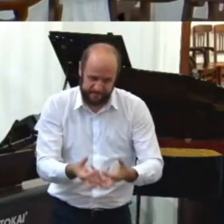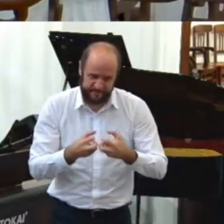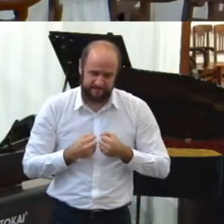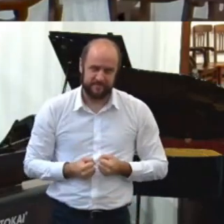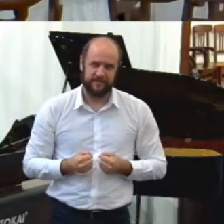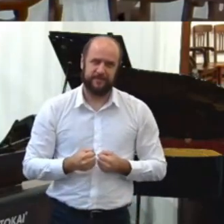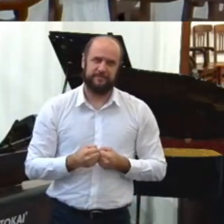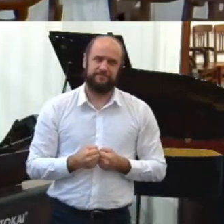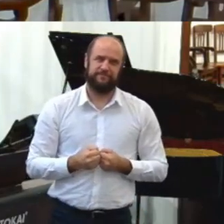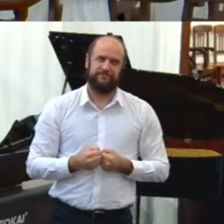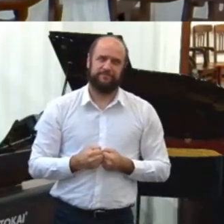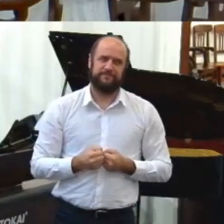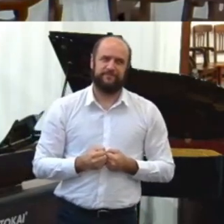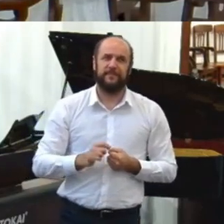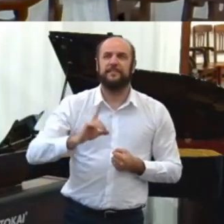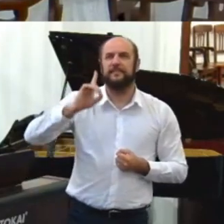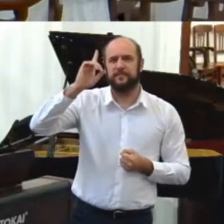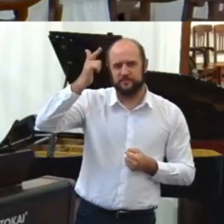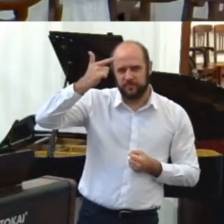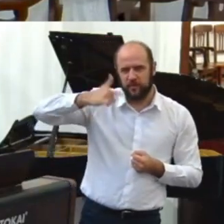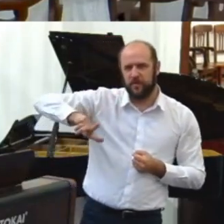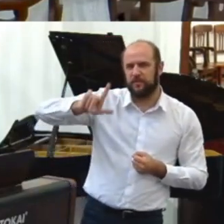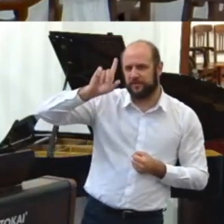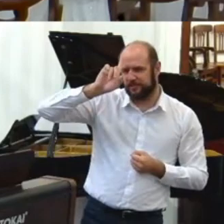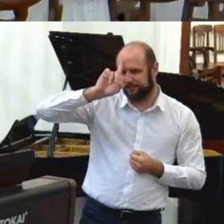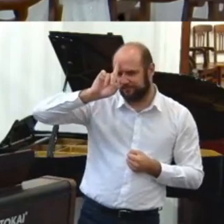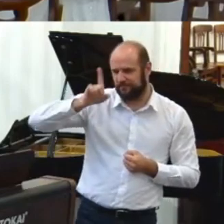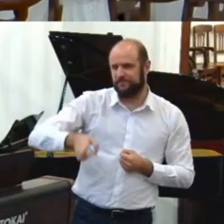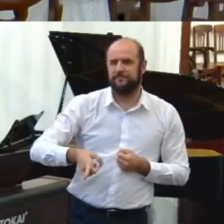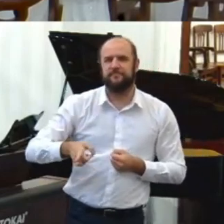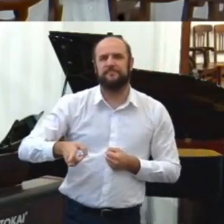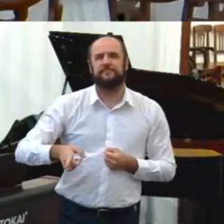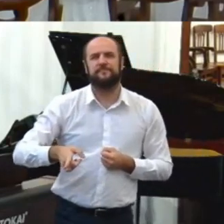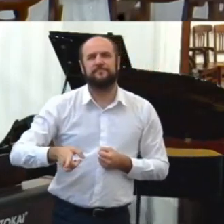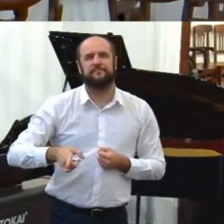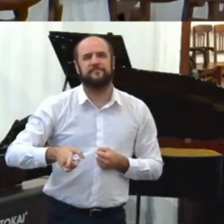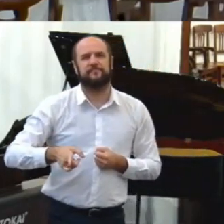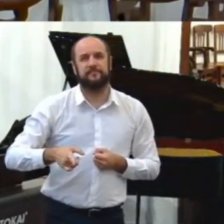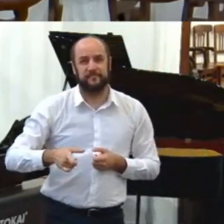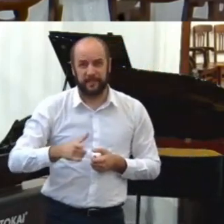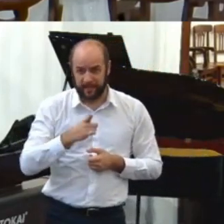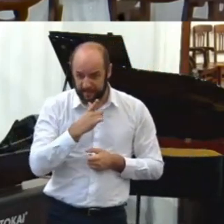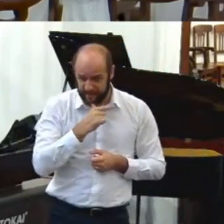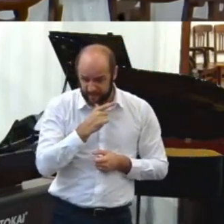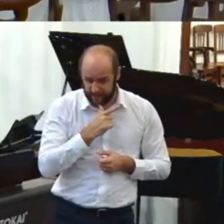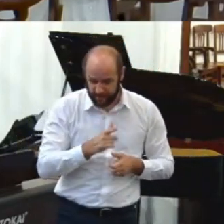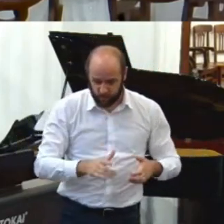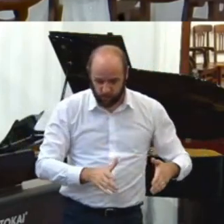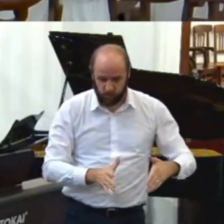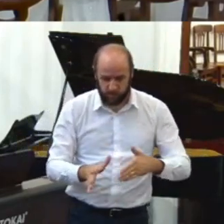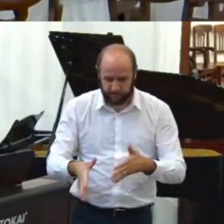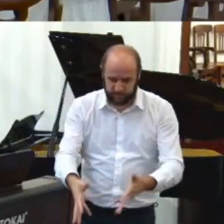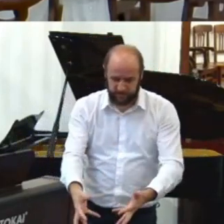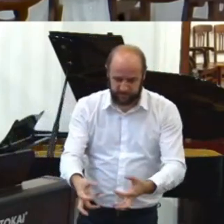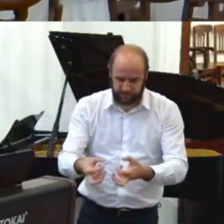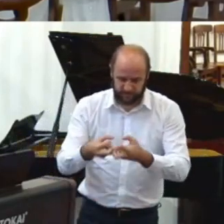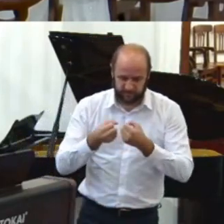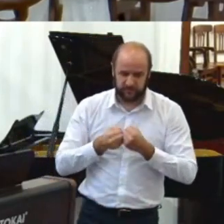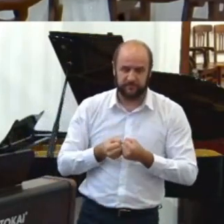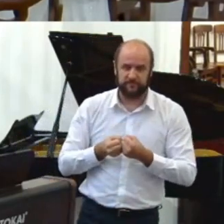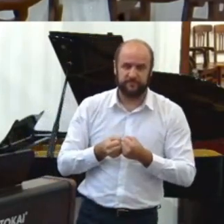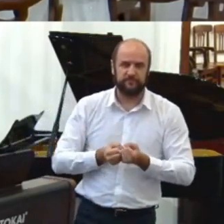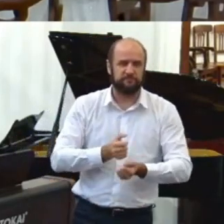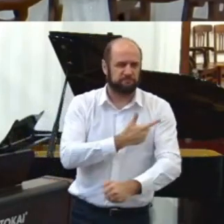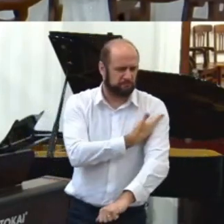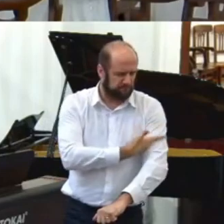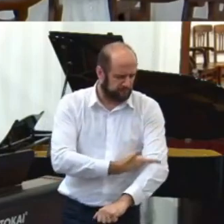providência divina aparece mais uma vez nessa passagem. Das águas o tirei. Sua